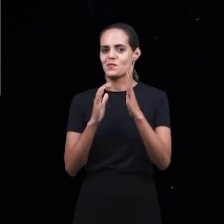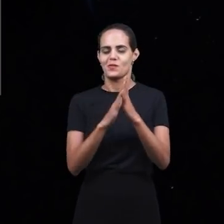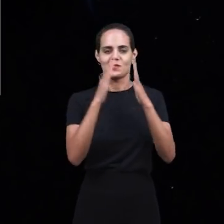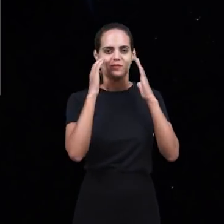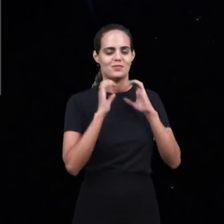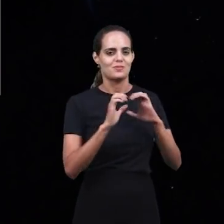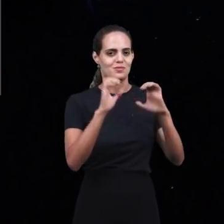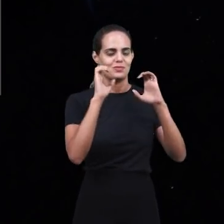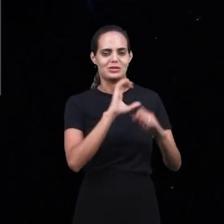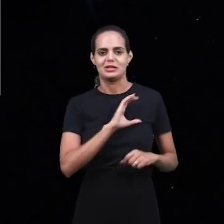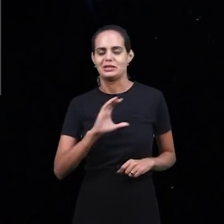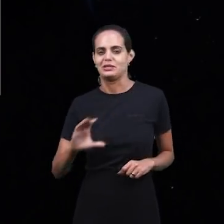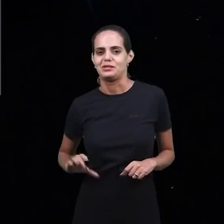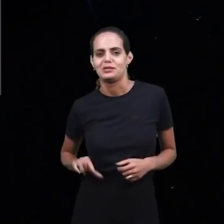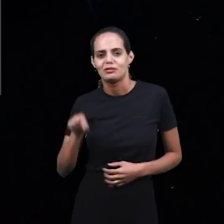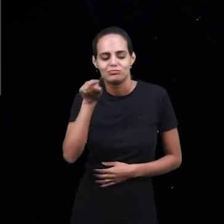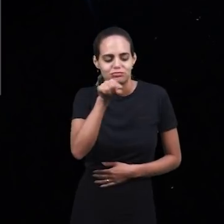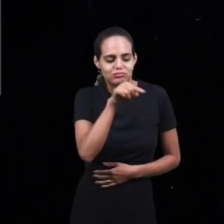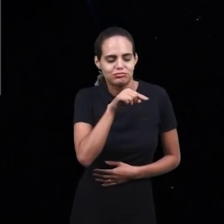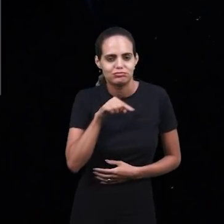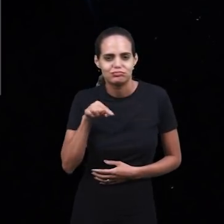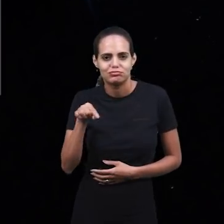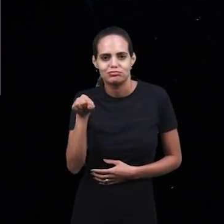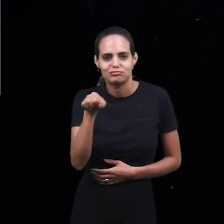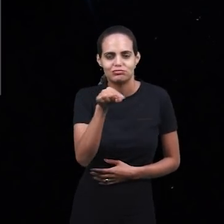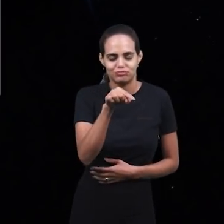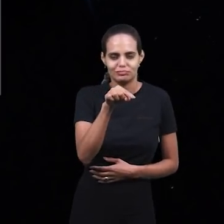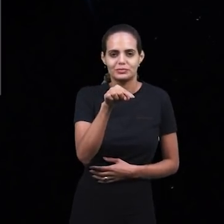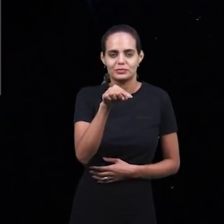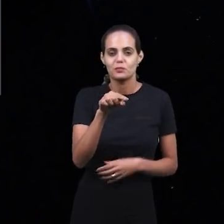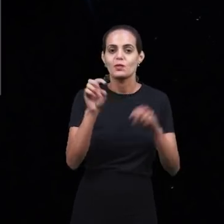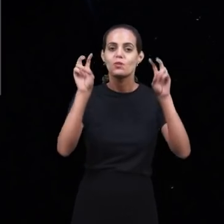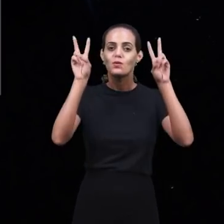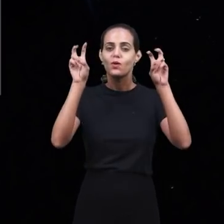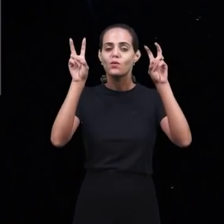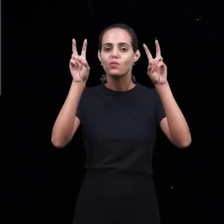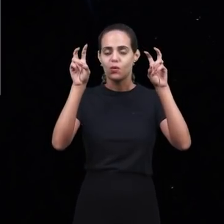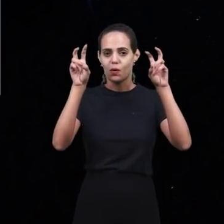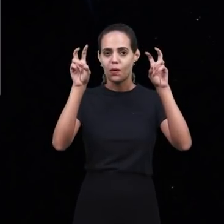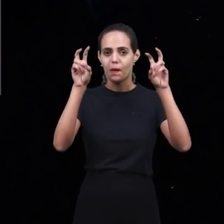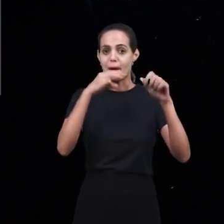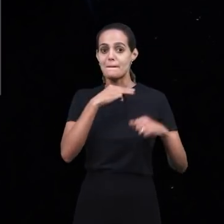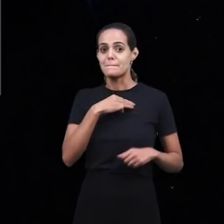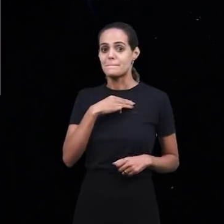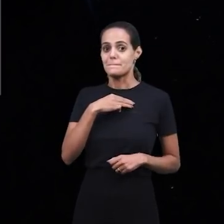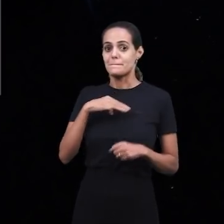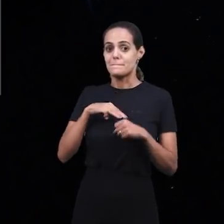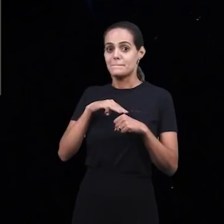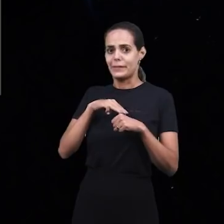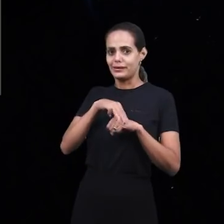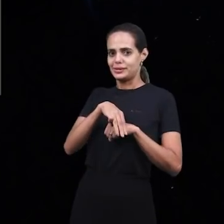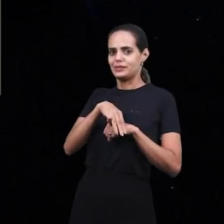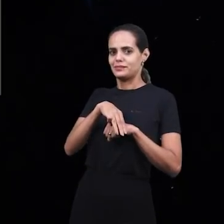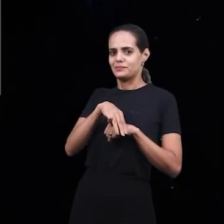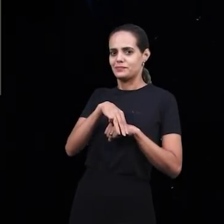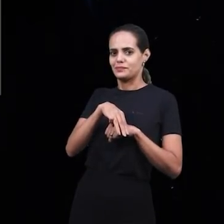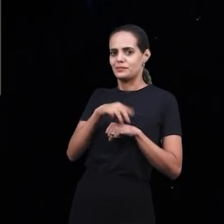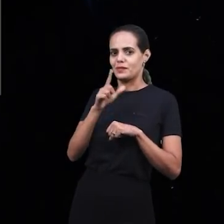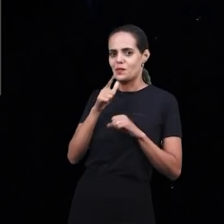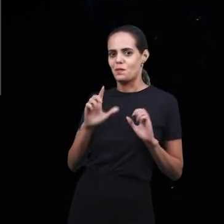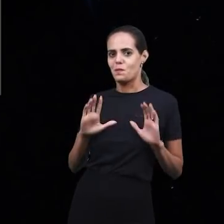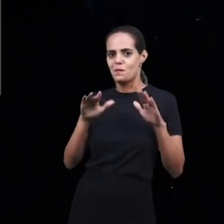de Cristo para onde quer que fosse. Assim nasceu o hino Mestre, o Mar se Revolta, que, musicado pelo pastor